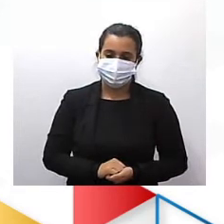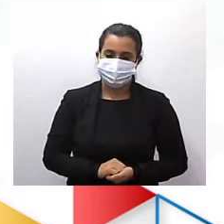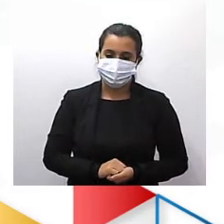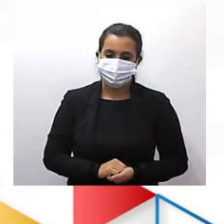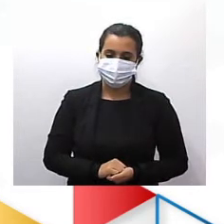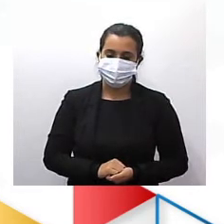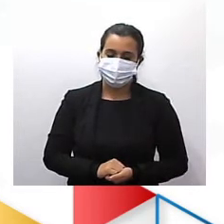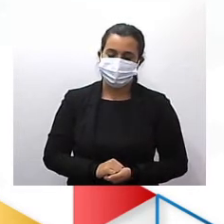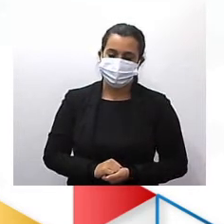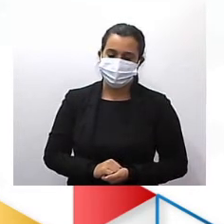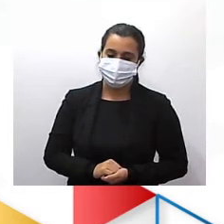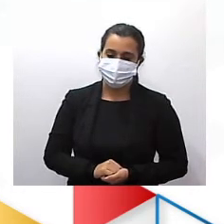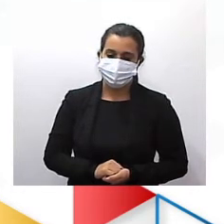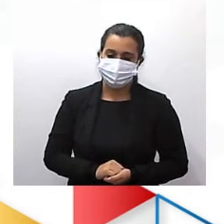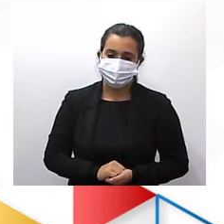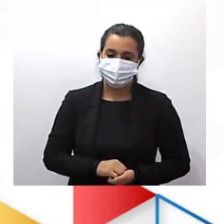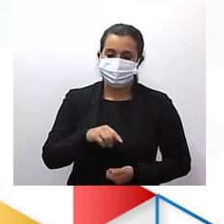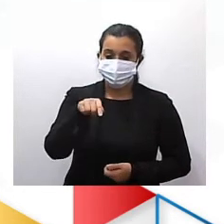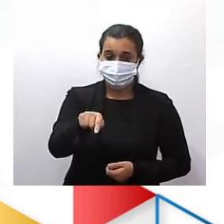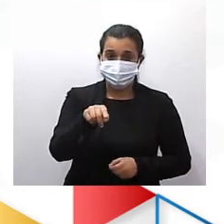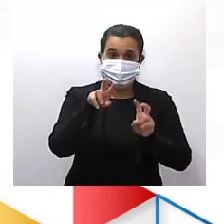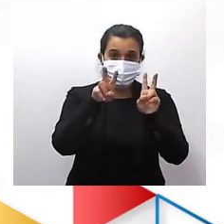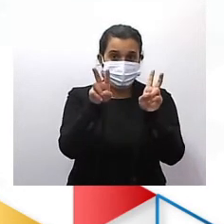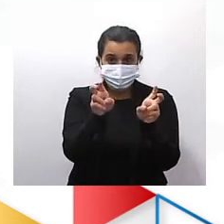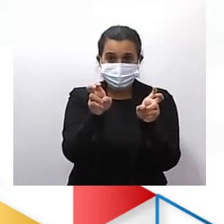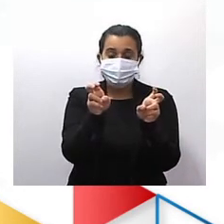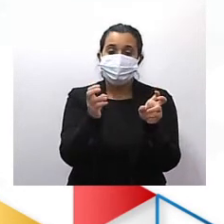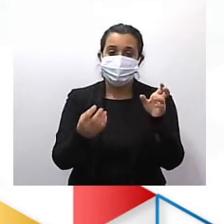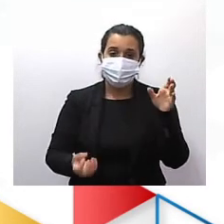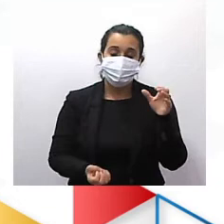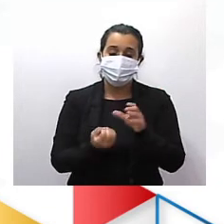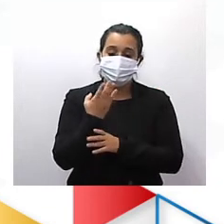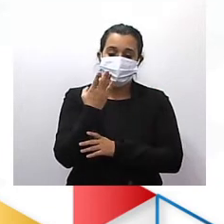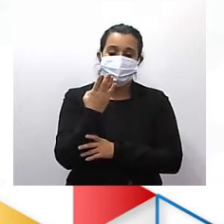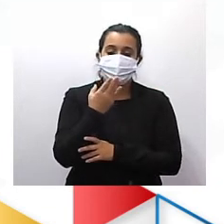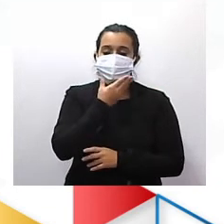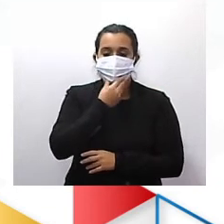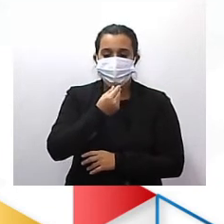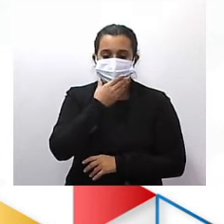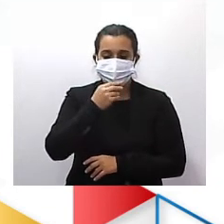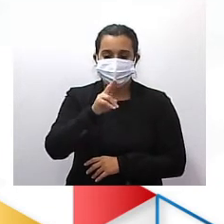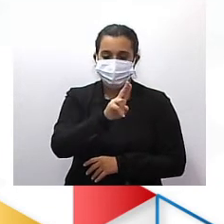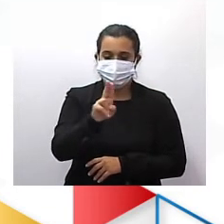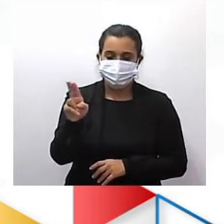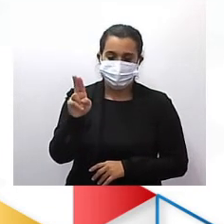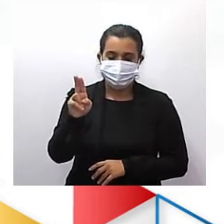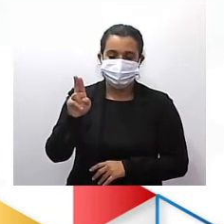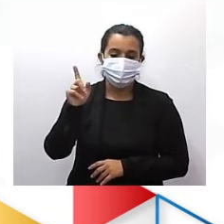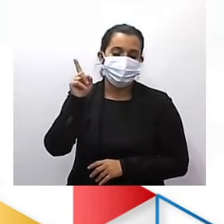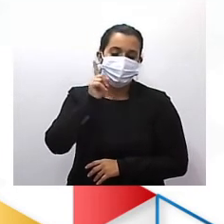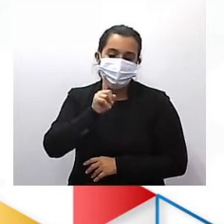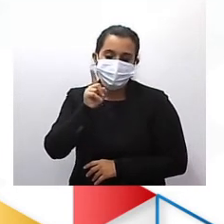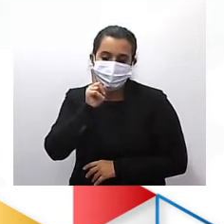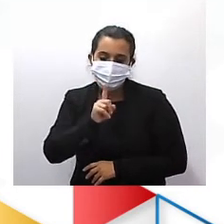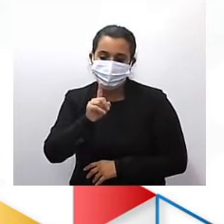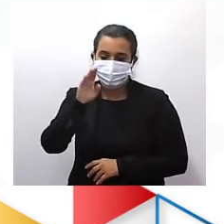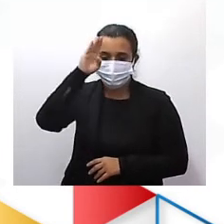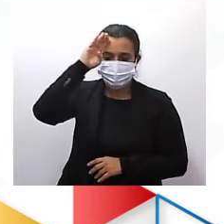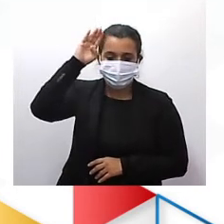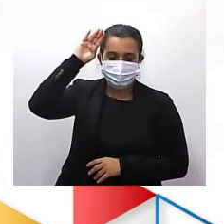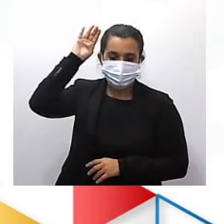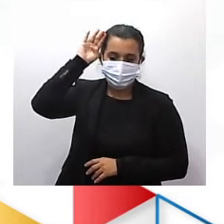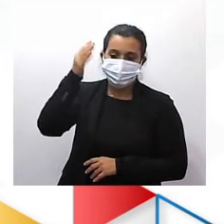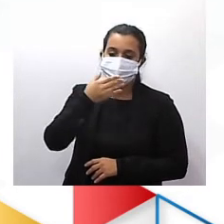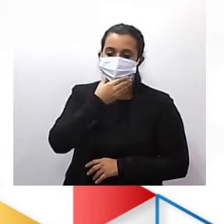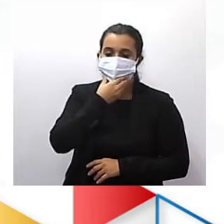Critic Mark Dery. Esse termo ele foi cunhado pelo crítico americano e acadêmico, um homem